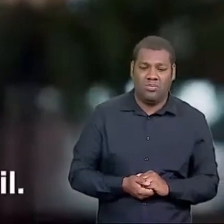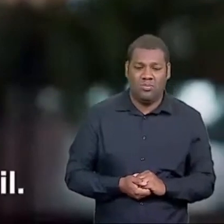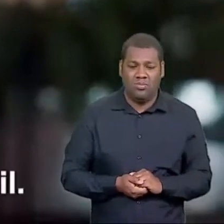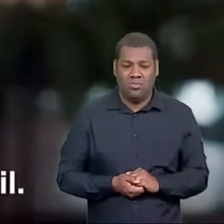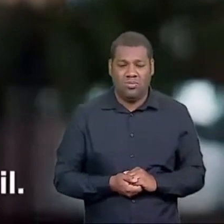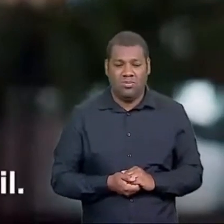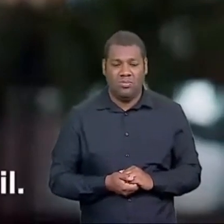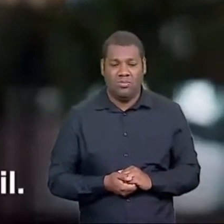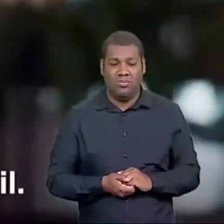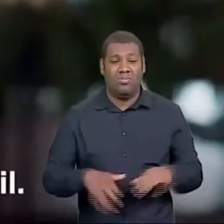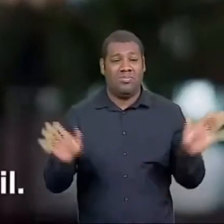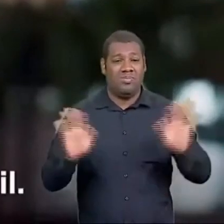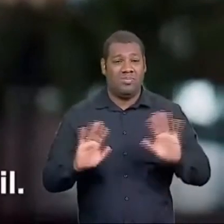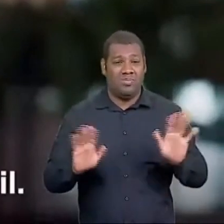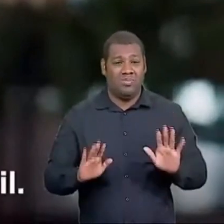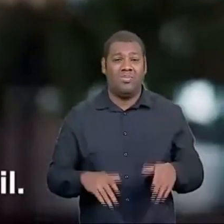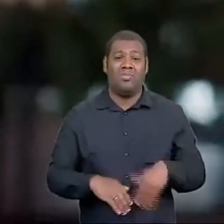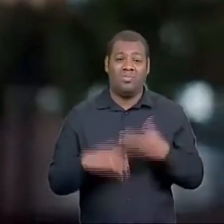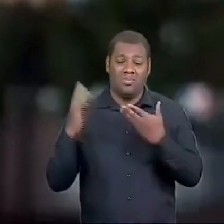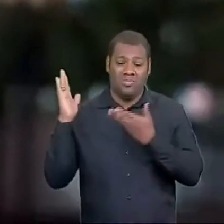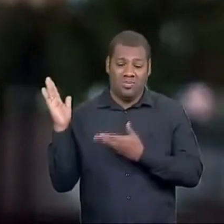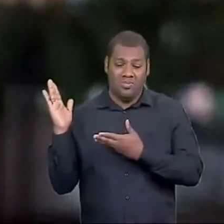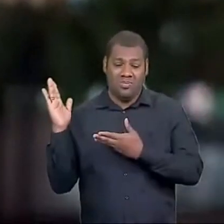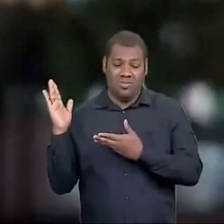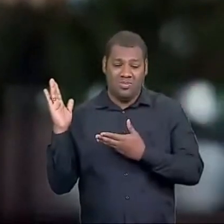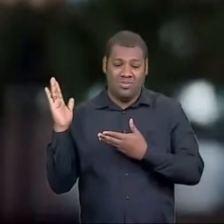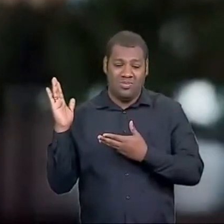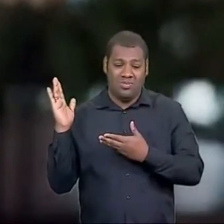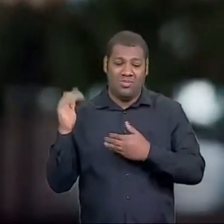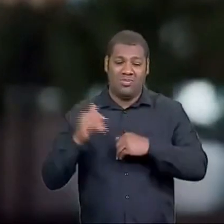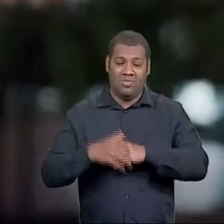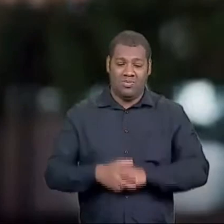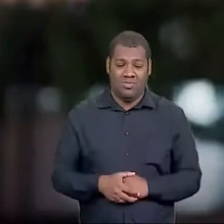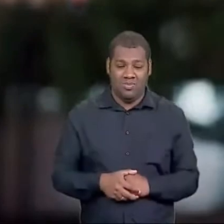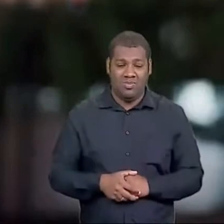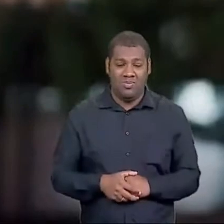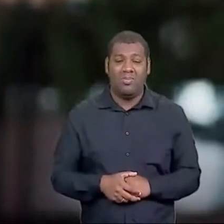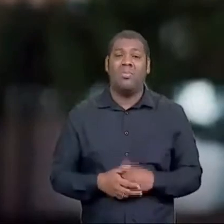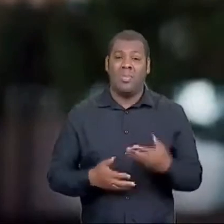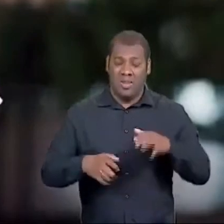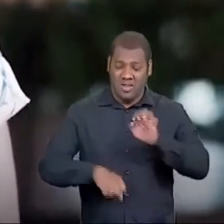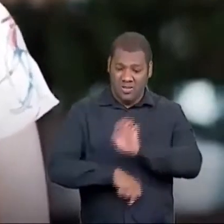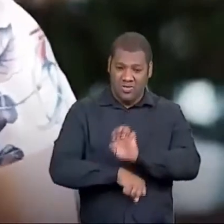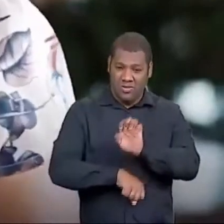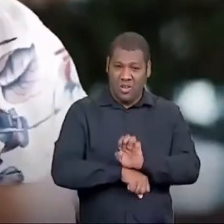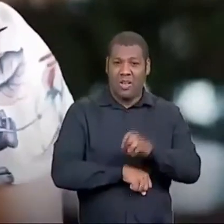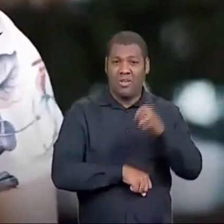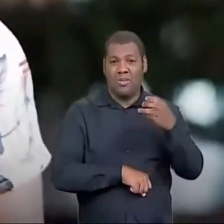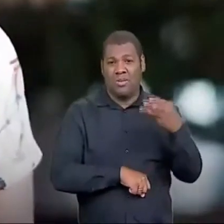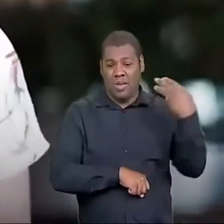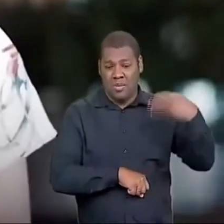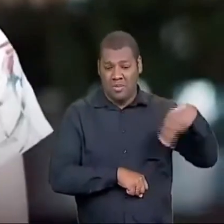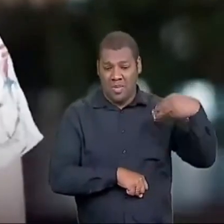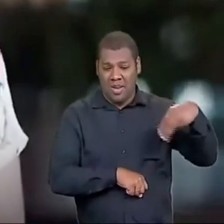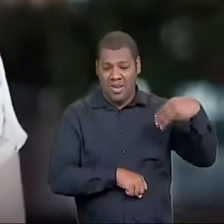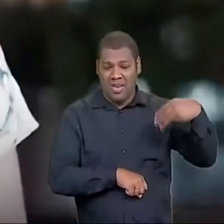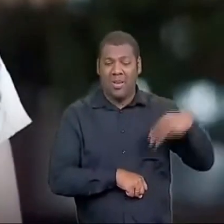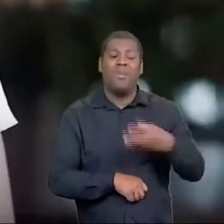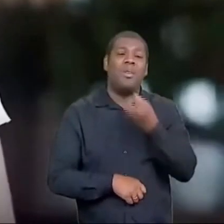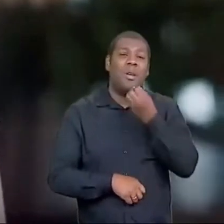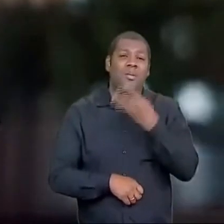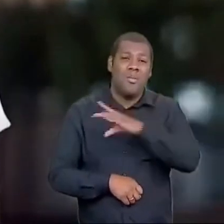Olá, sou Gracinha Donato, da Via Campesina Brasil, sou do Maranhão. Bom dia, presidente Lula, é um prazer estar